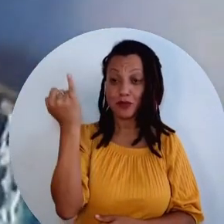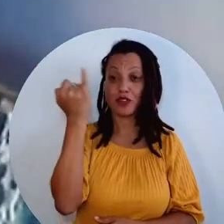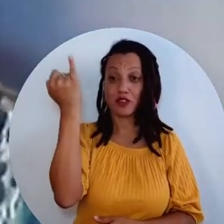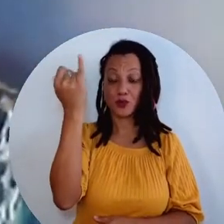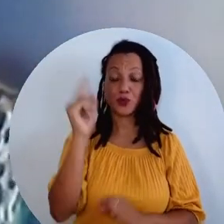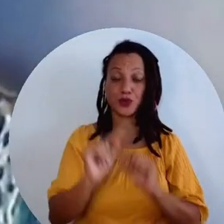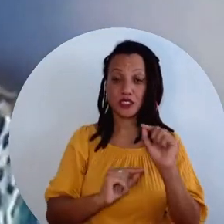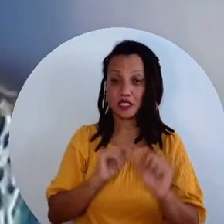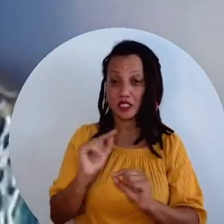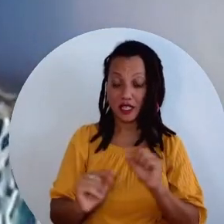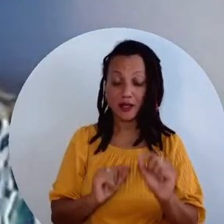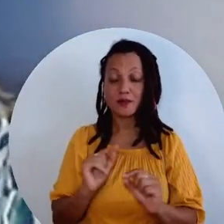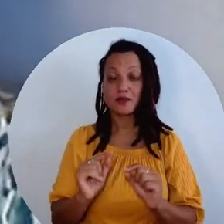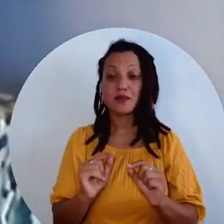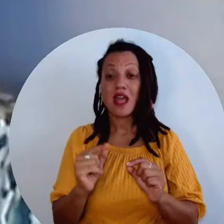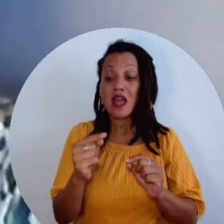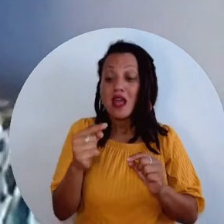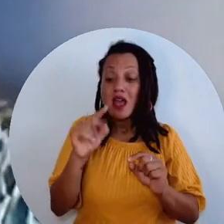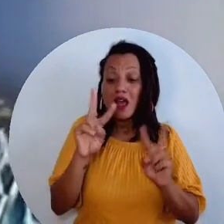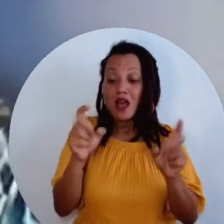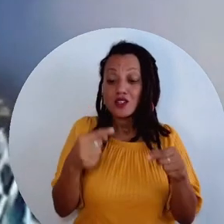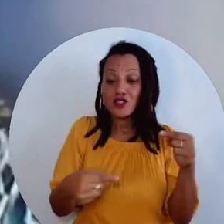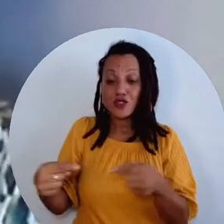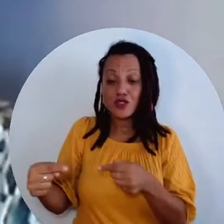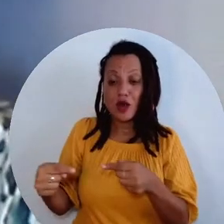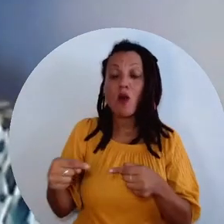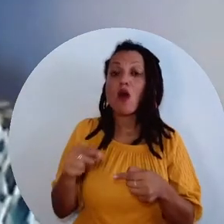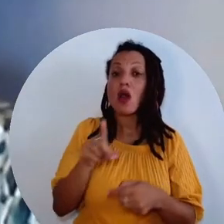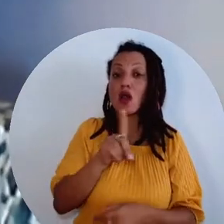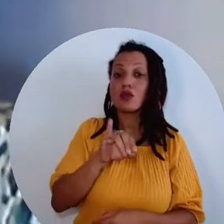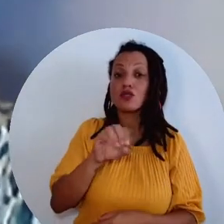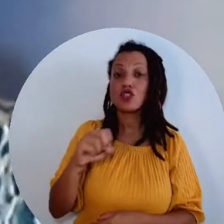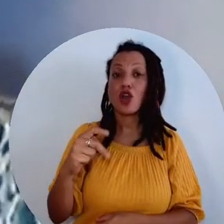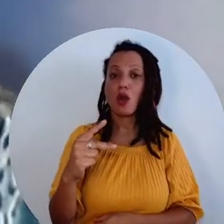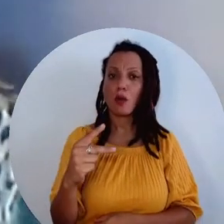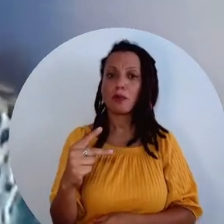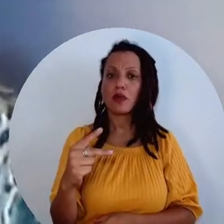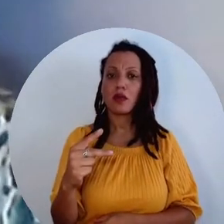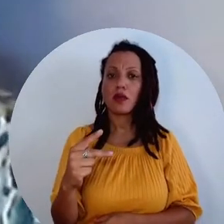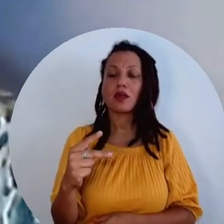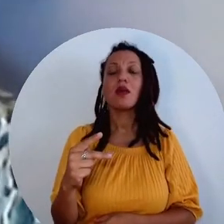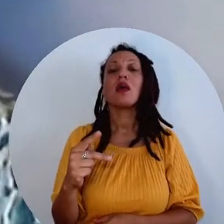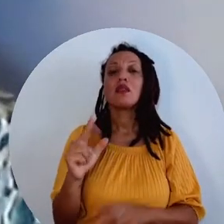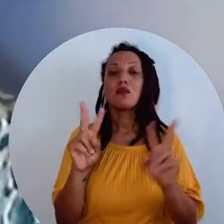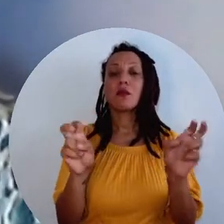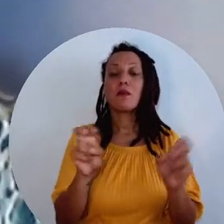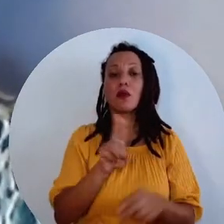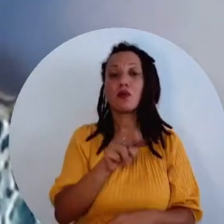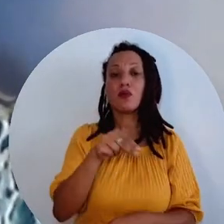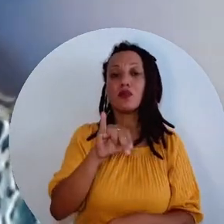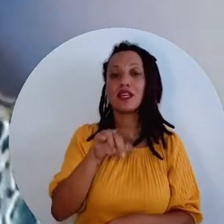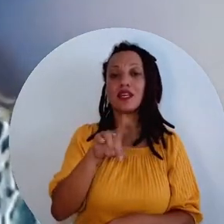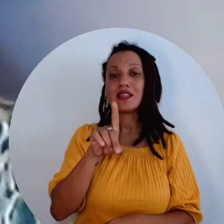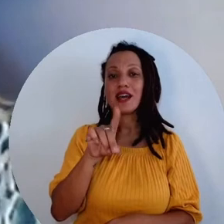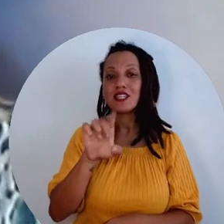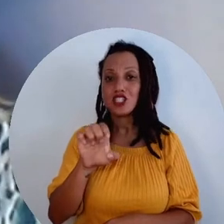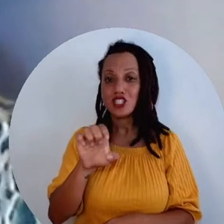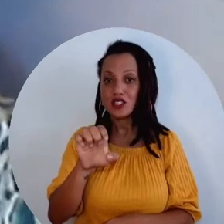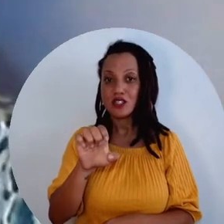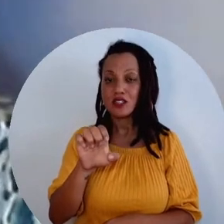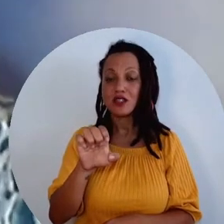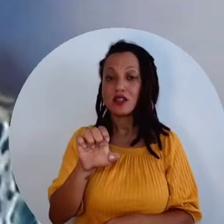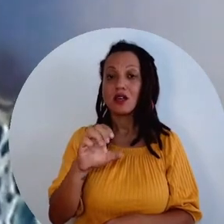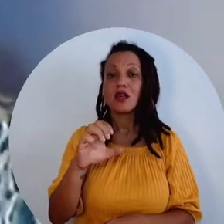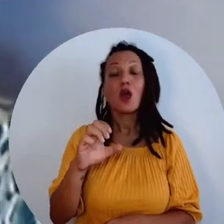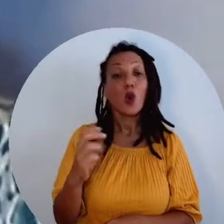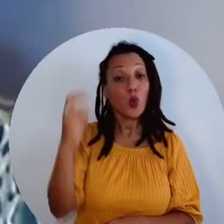dizer, quem traz essa discussão é o Cheikh Anta Diop numa obra chamada Unidade Cultural